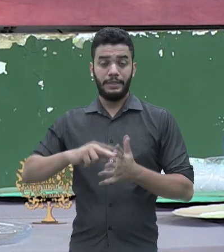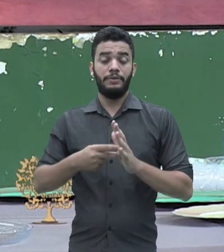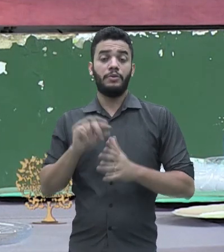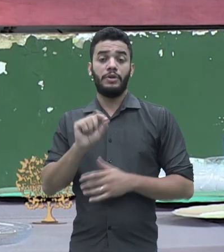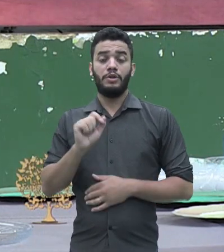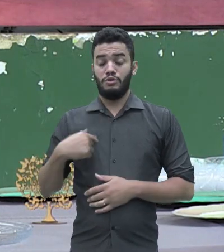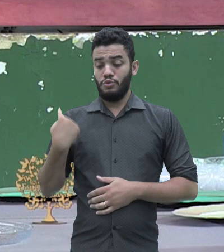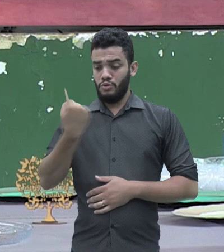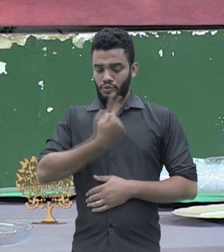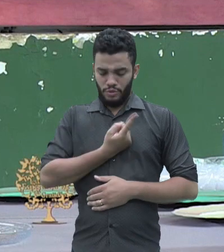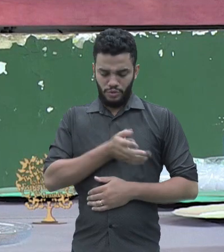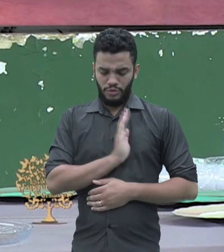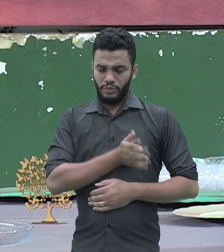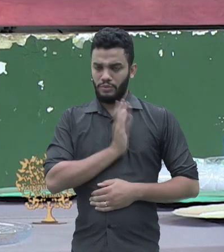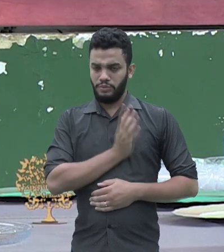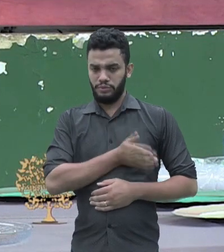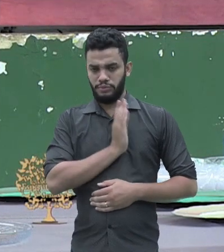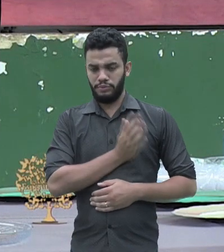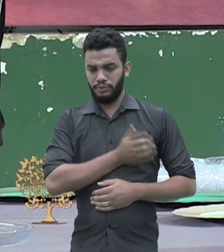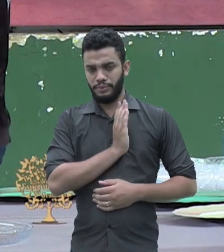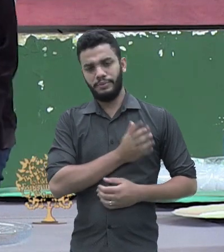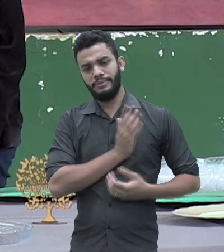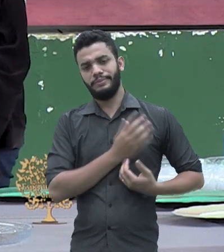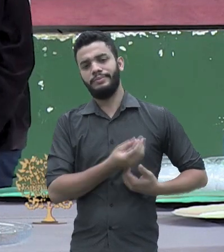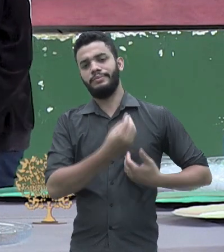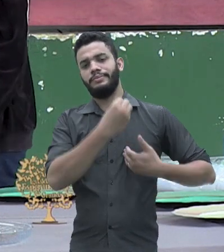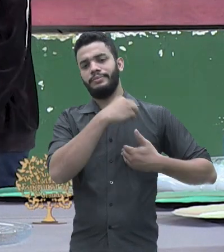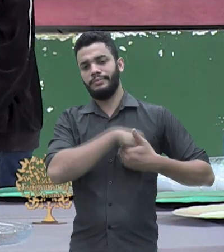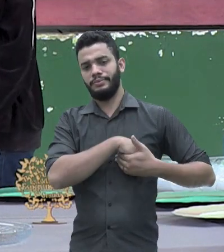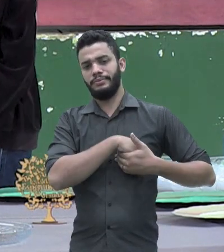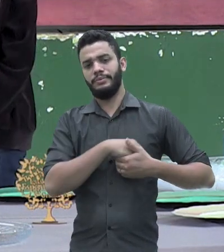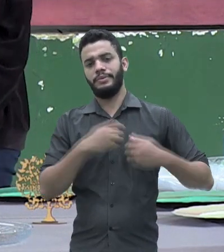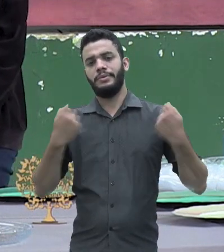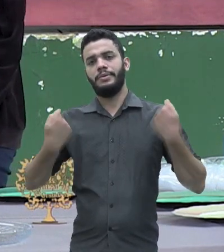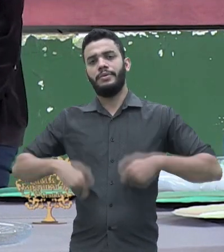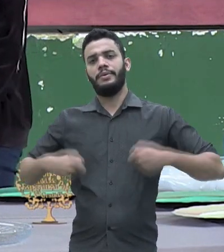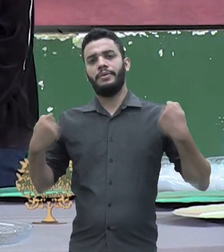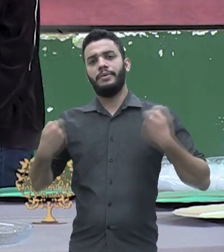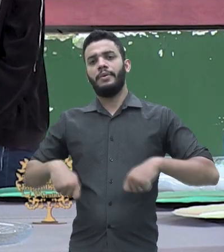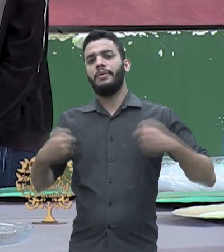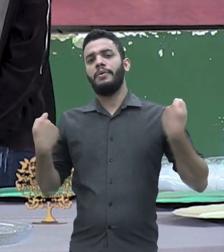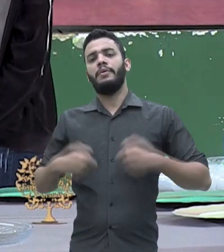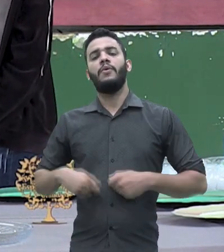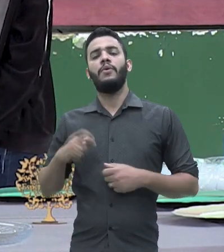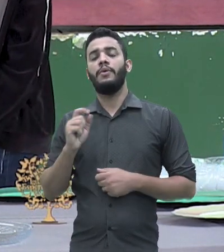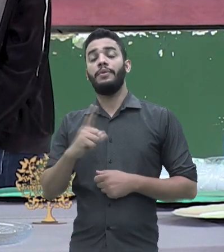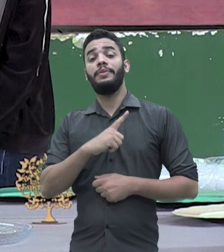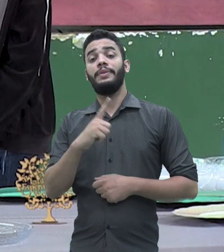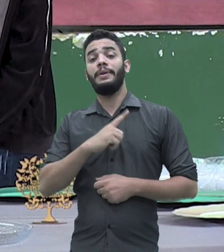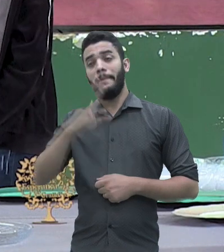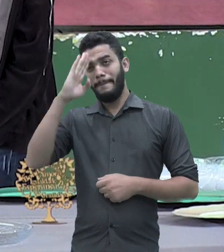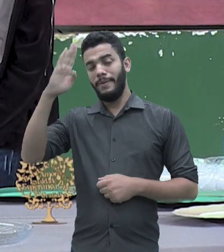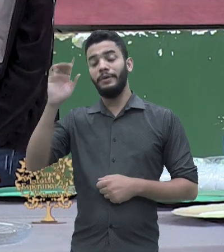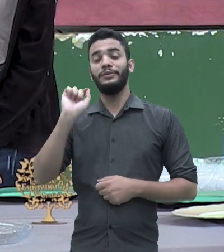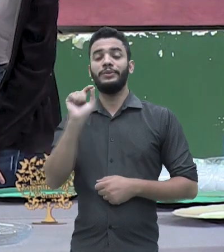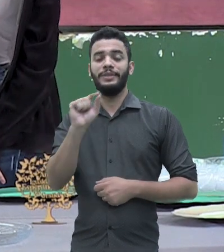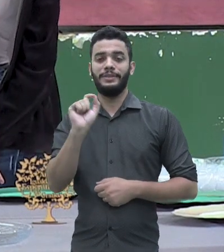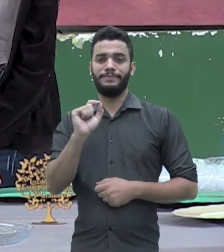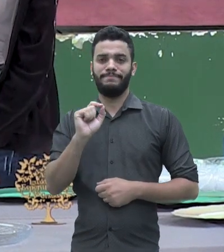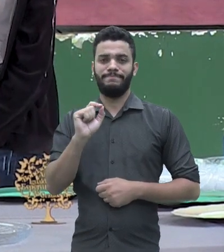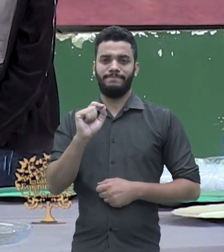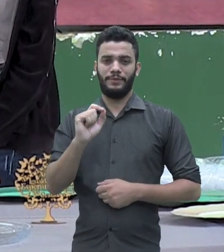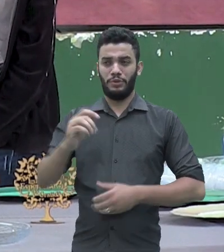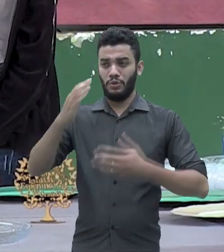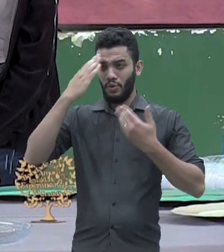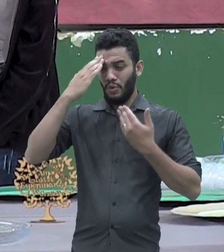nós temos aqui, ó, gratitude unlocks the fullness of life, né? Que a gratidão, né, unlocks é você